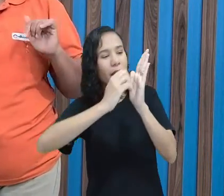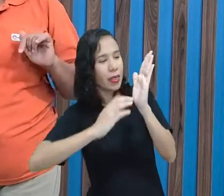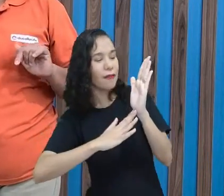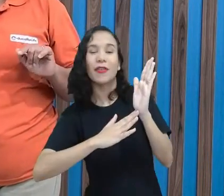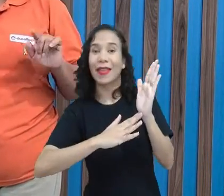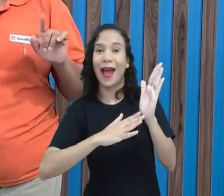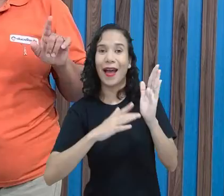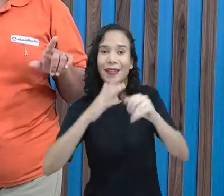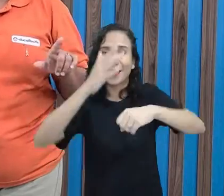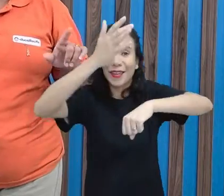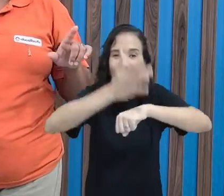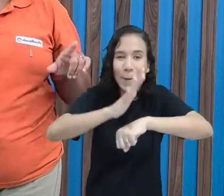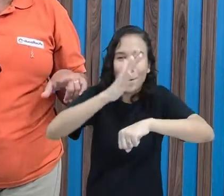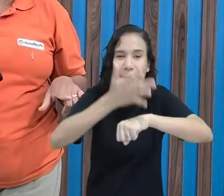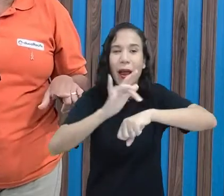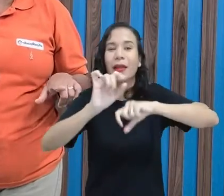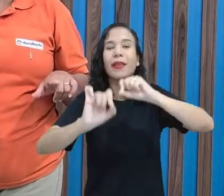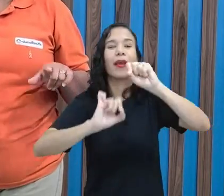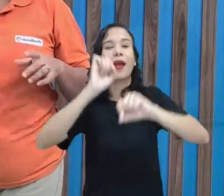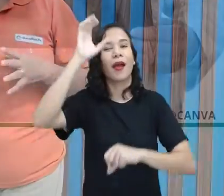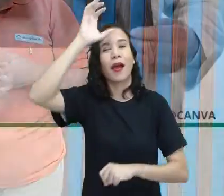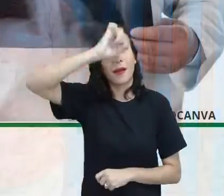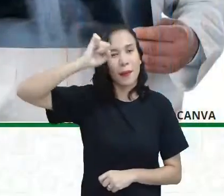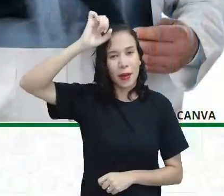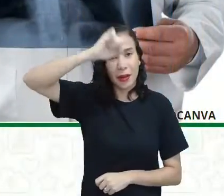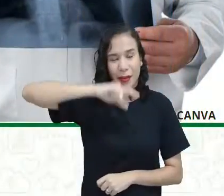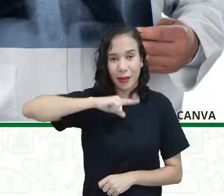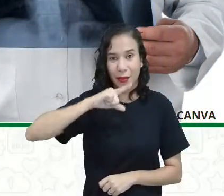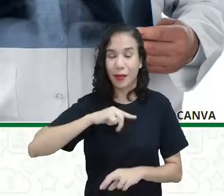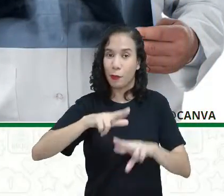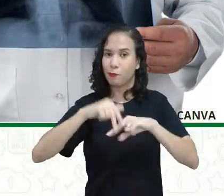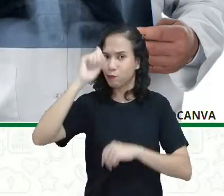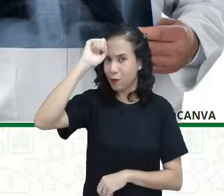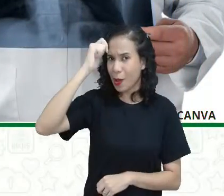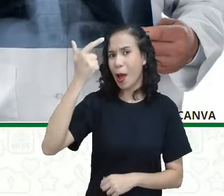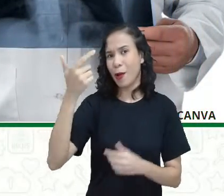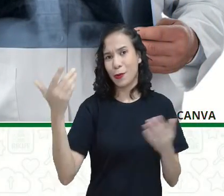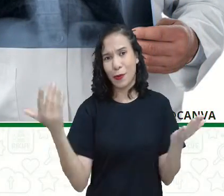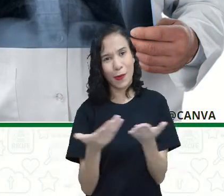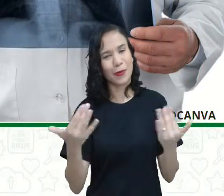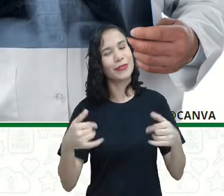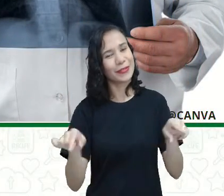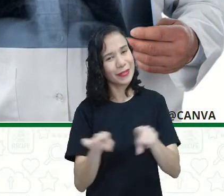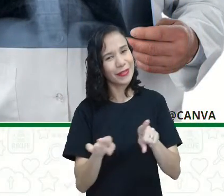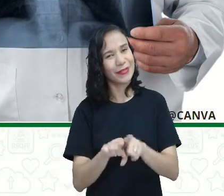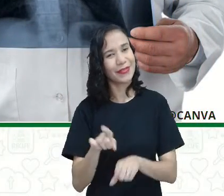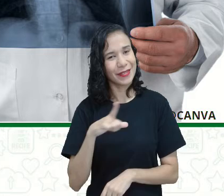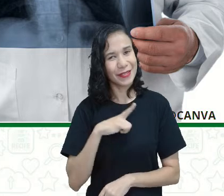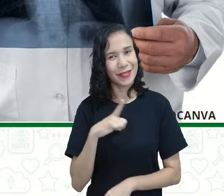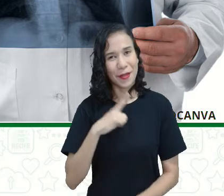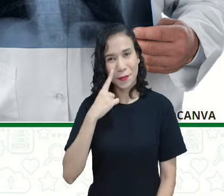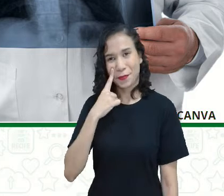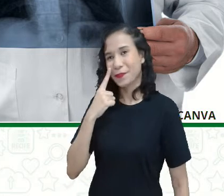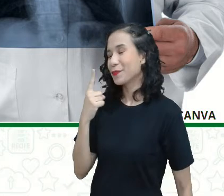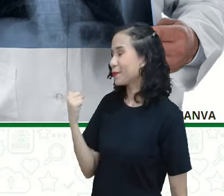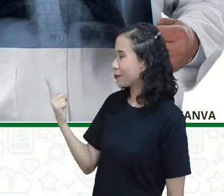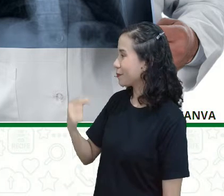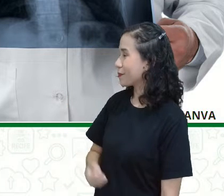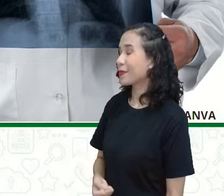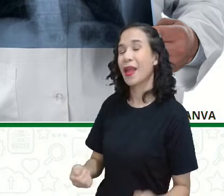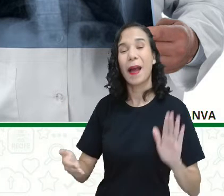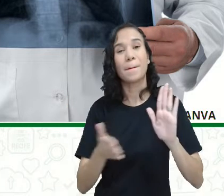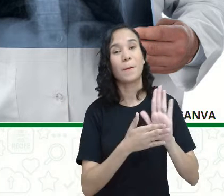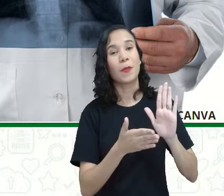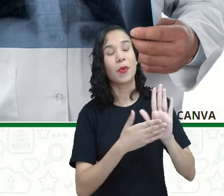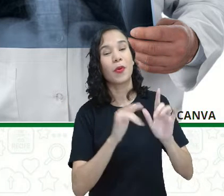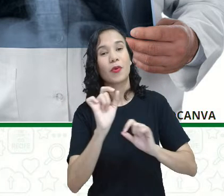gente praticar o que aprendeu. E aí, claro que hoje não seria diferente. Eu trouxe para vocês a proposta